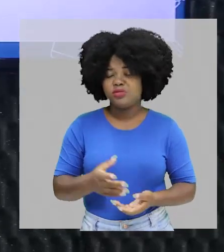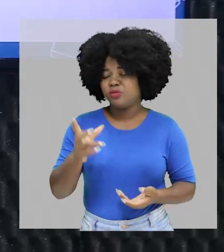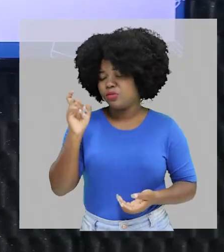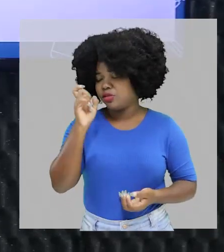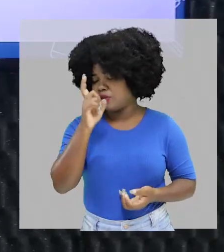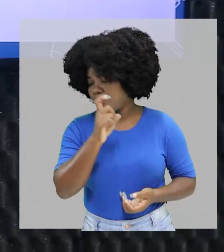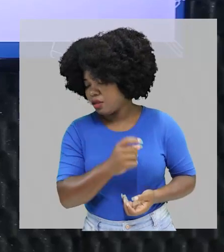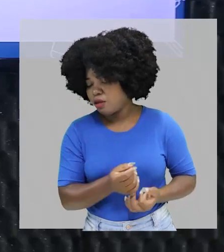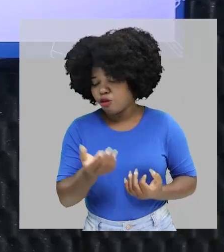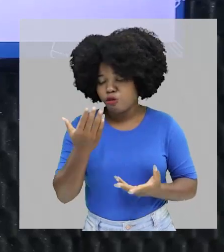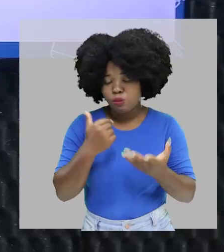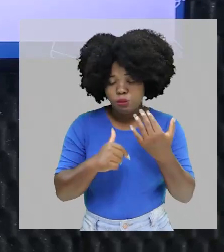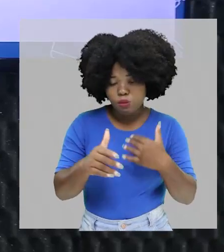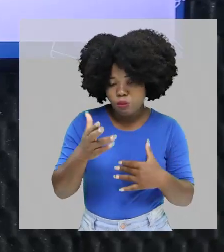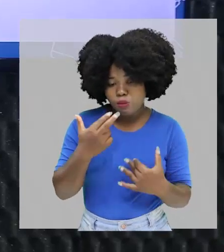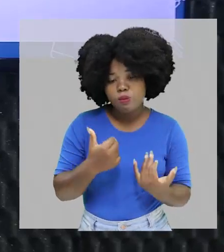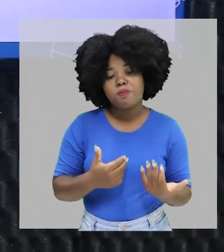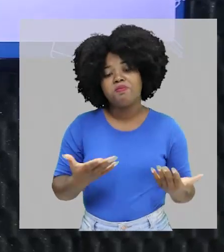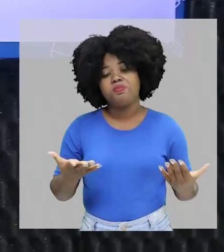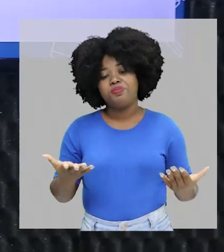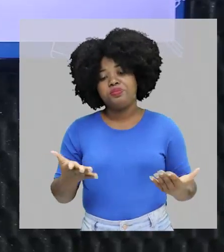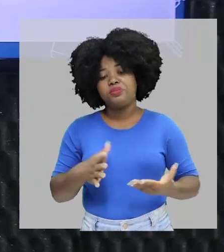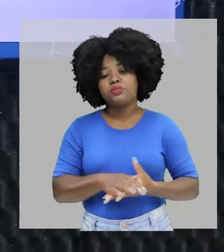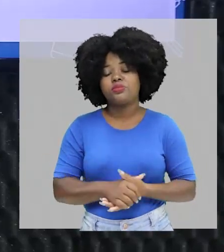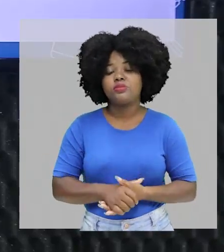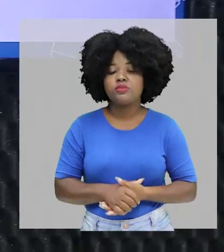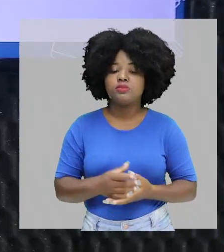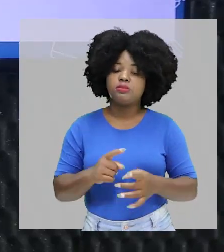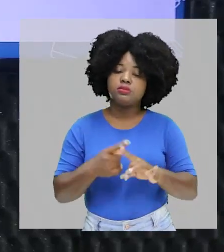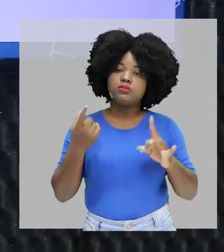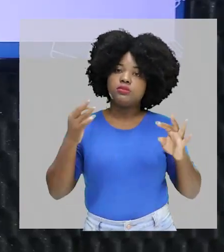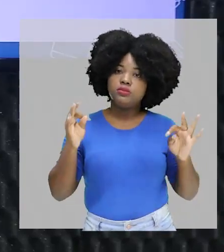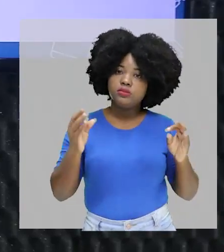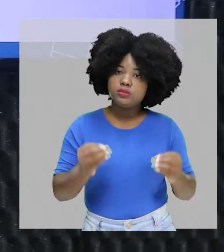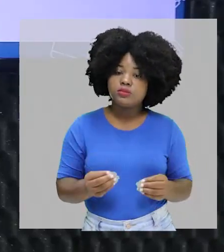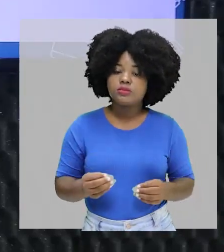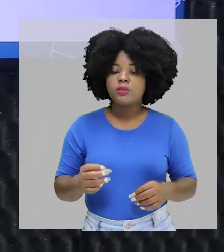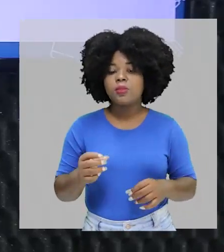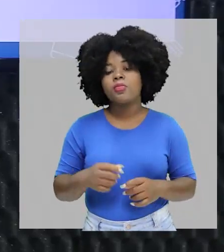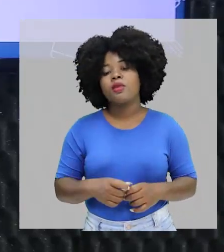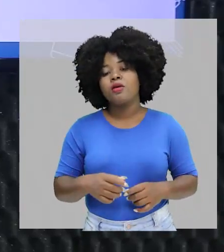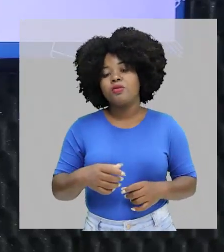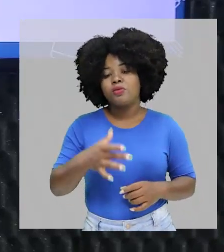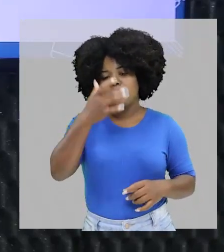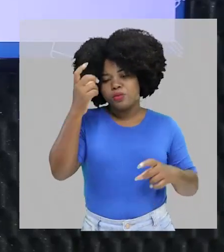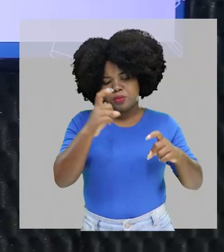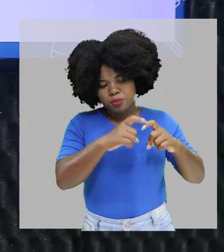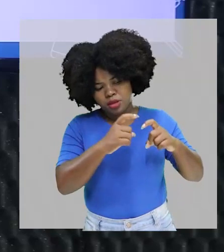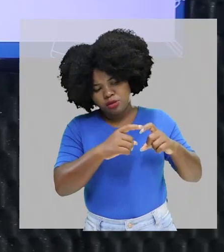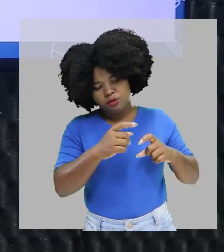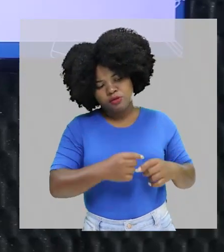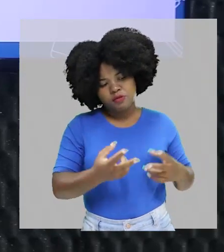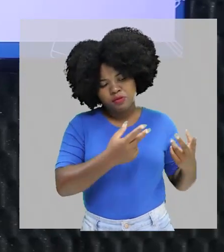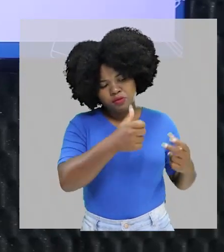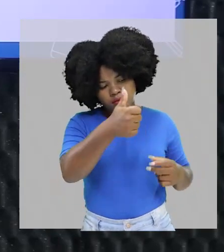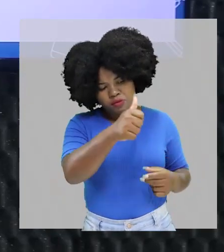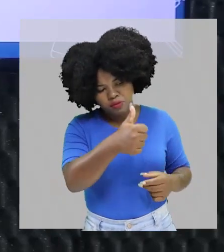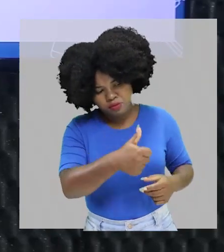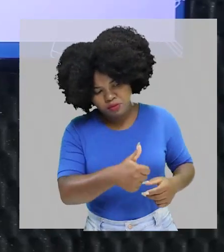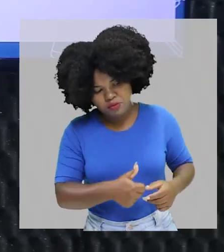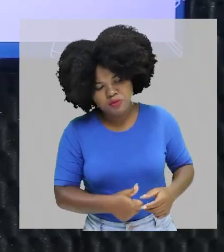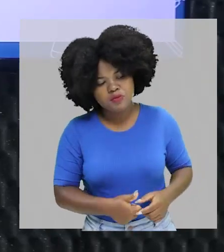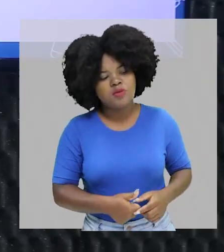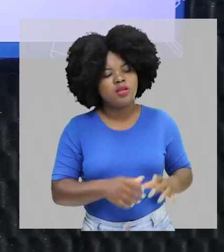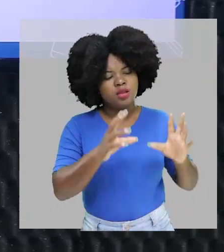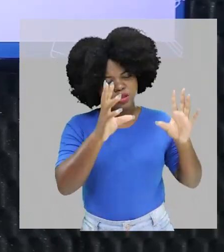alimentação. Então, realmente, né? Só que tudo isso o médico ele vai avaliar direitinho, certo? E